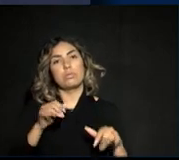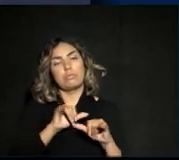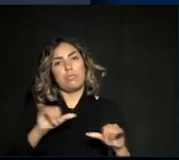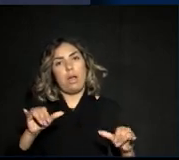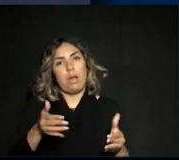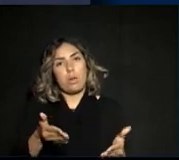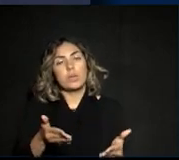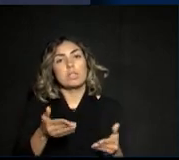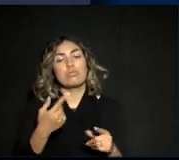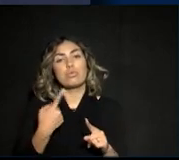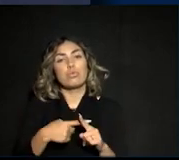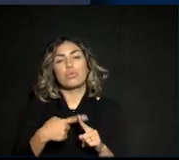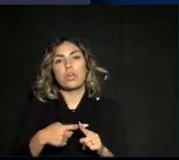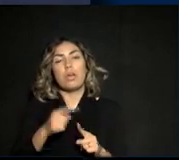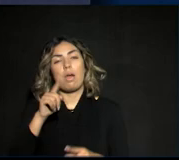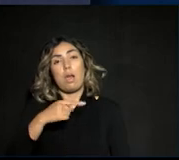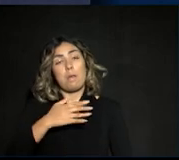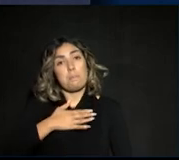partindo